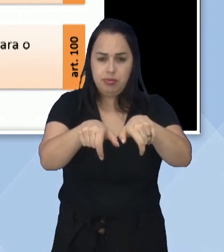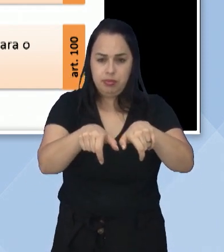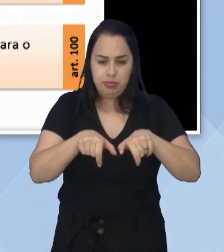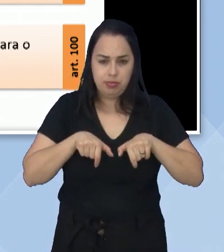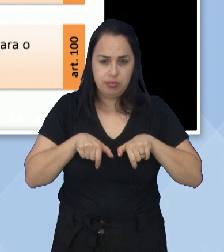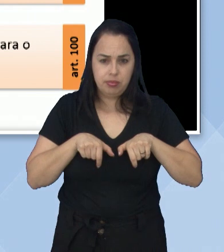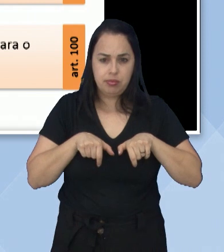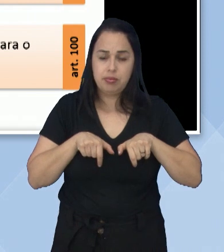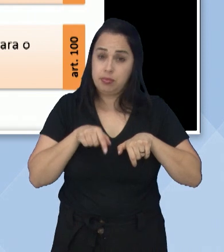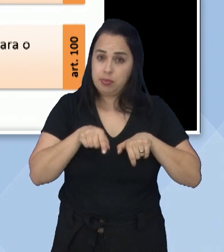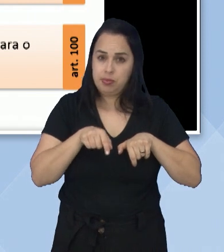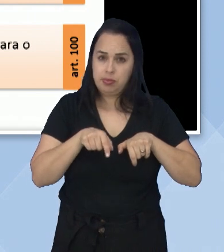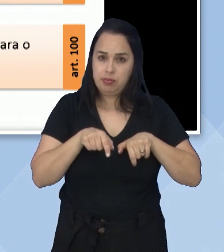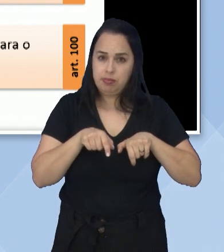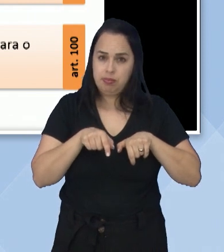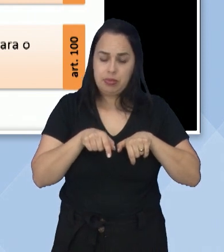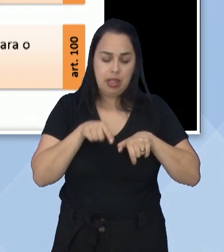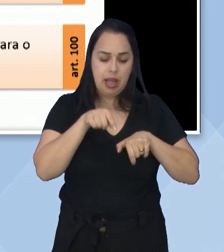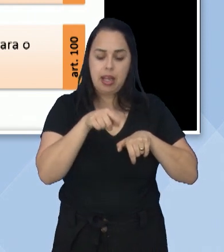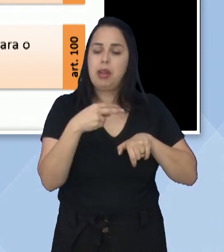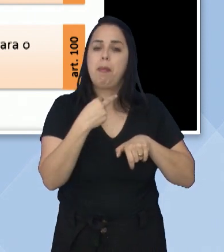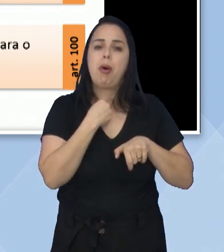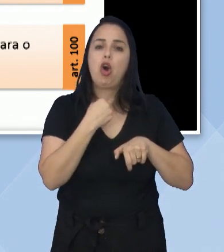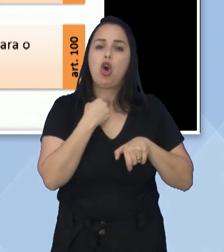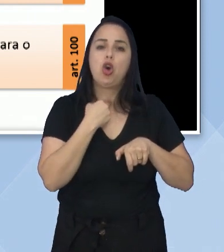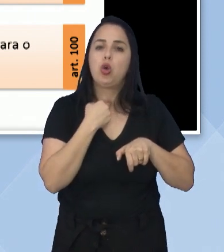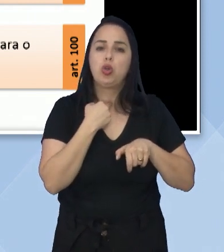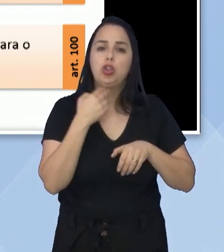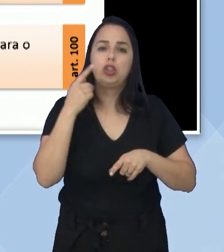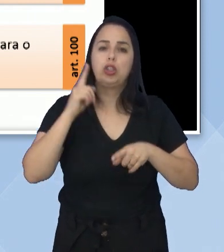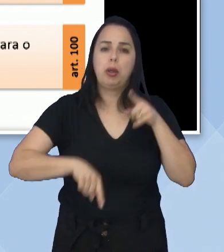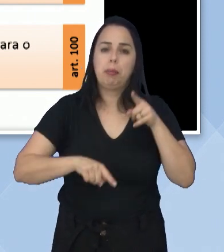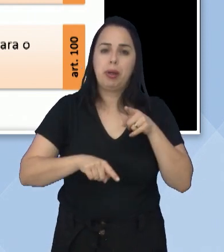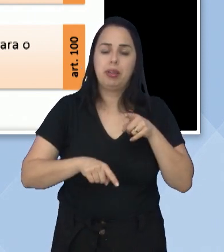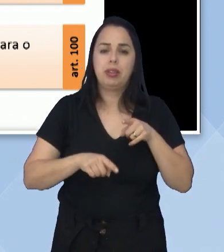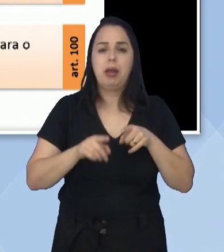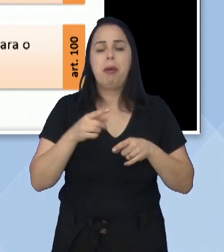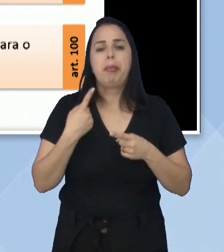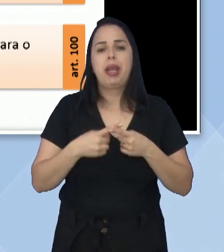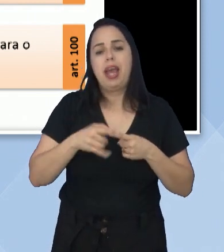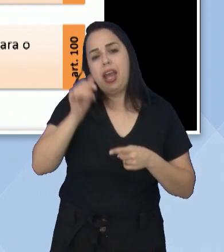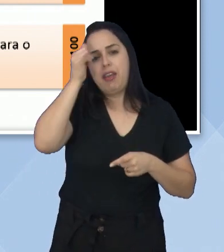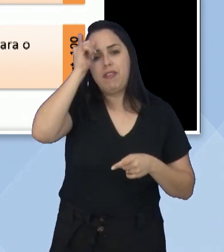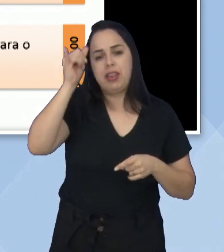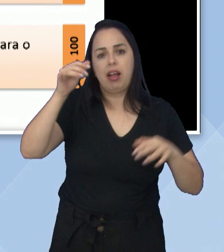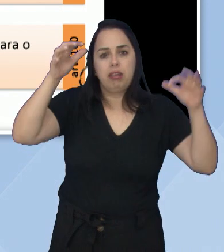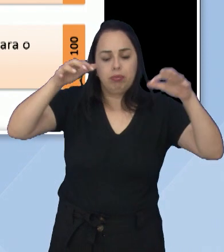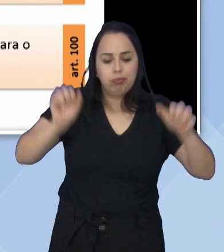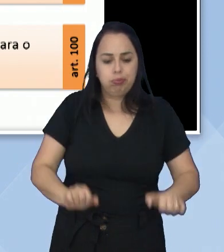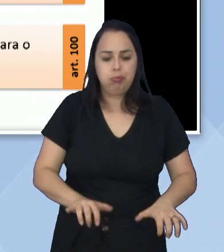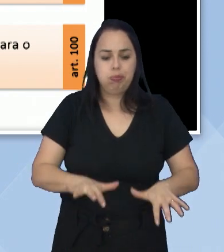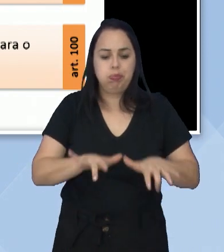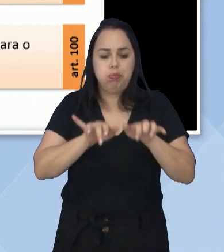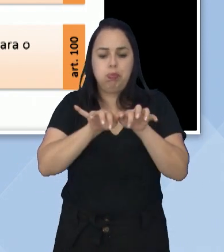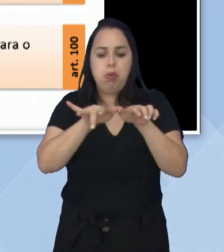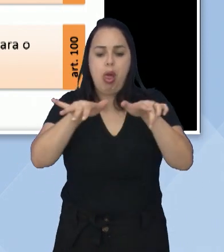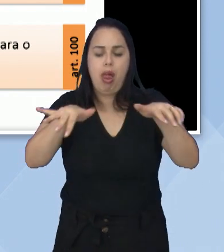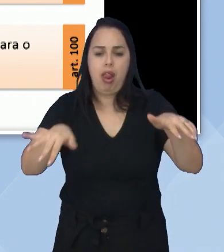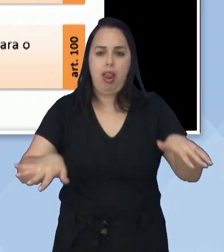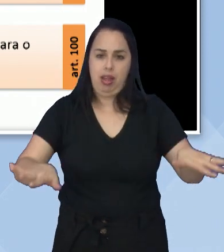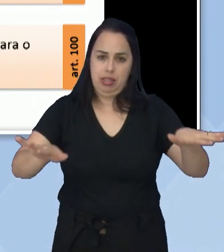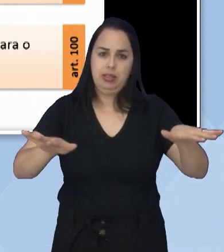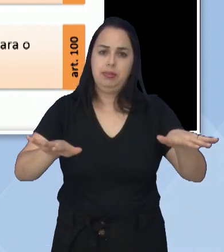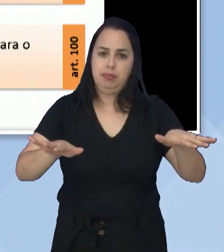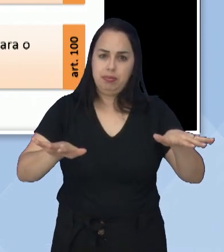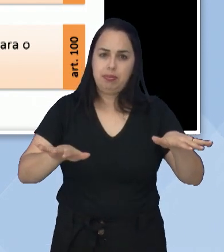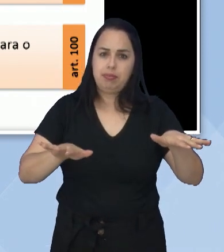aquelas que onde você tem pedido usam a construção porque amanhã você tem uma situação de alargamento viário ou alguma possibilidade